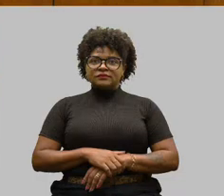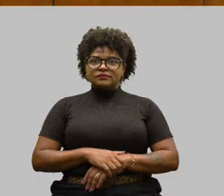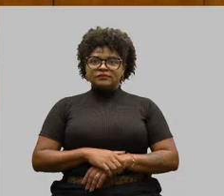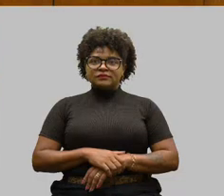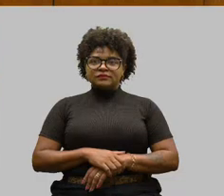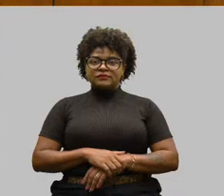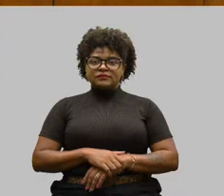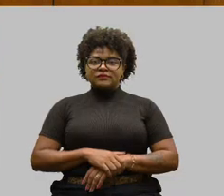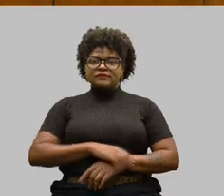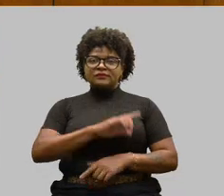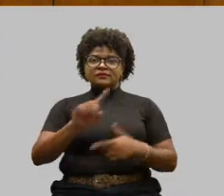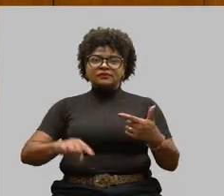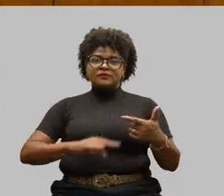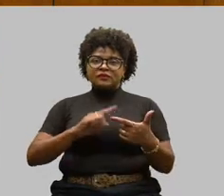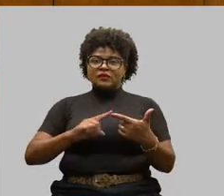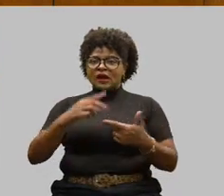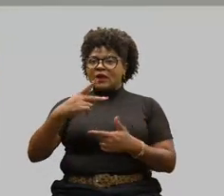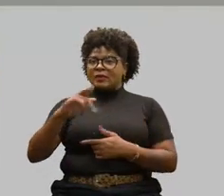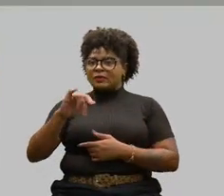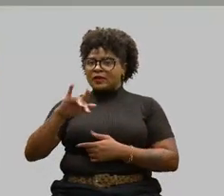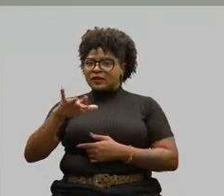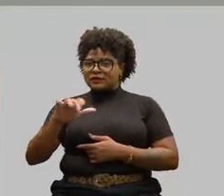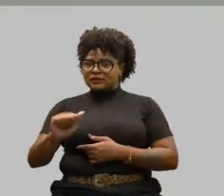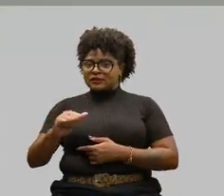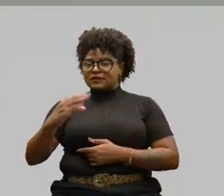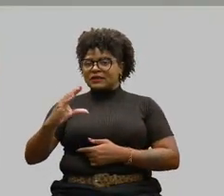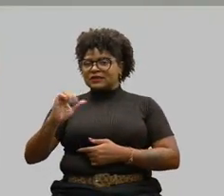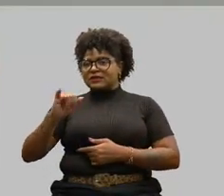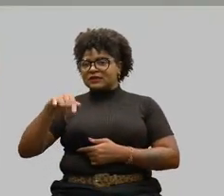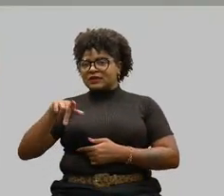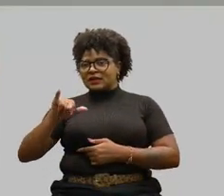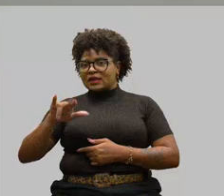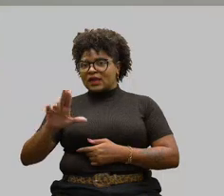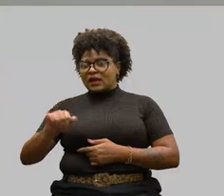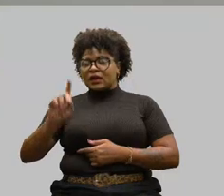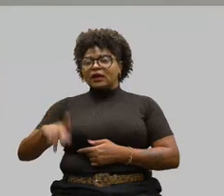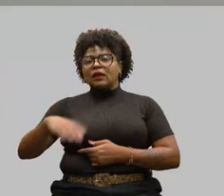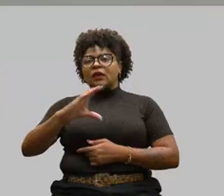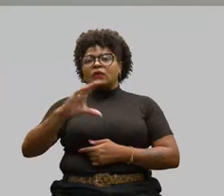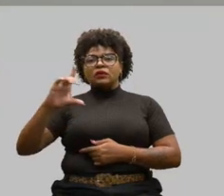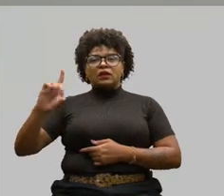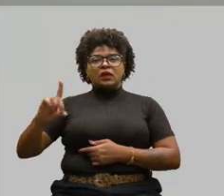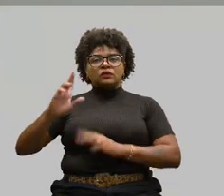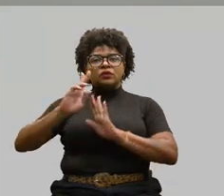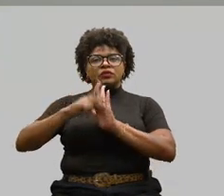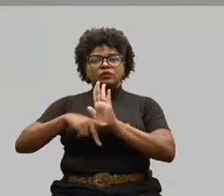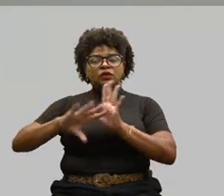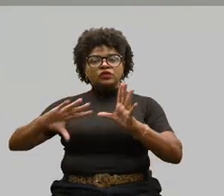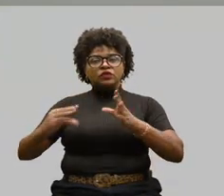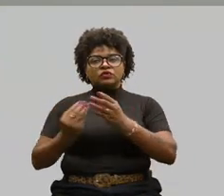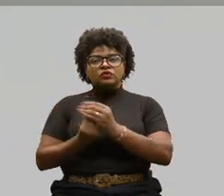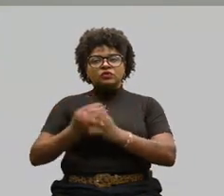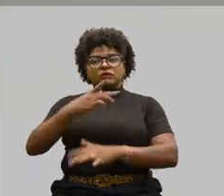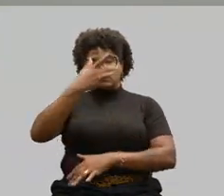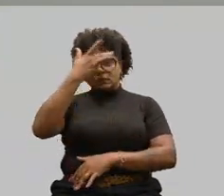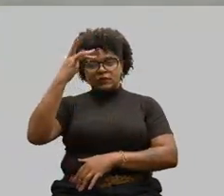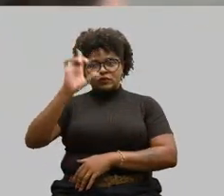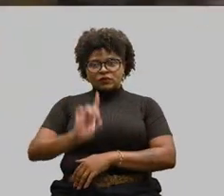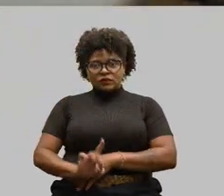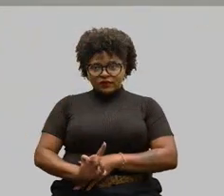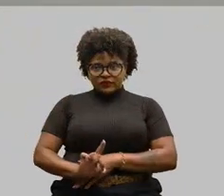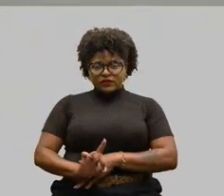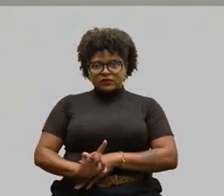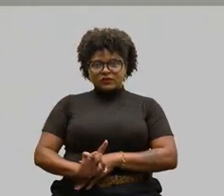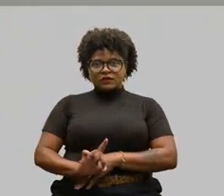Patrícia Siqueira Silveira coordenador Estadual de projeto de inclusão de pessoas com deficiência e